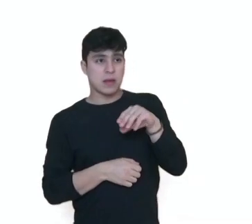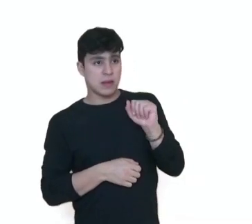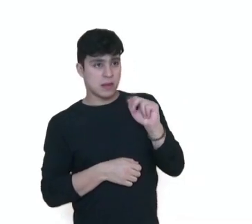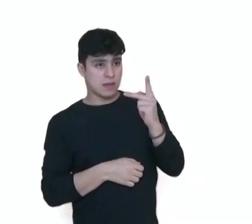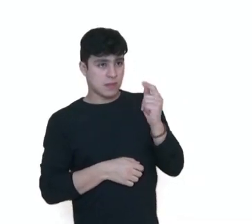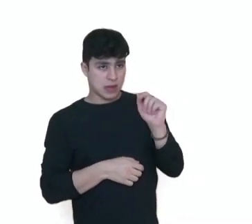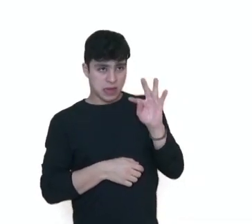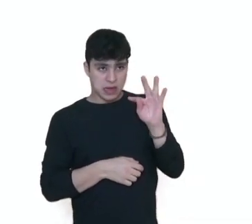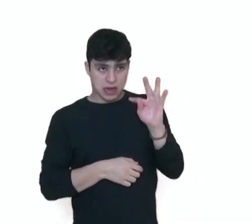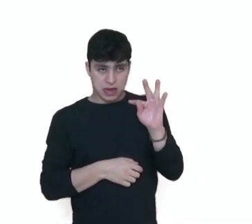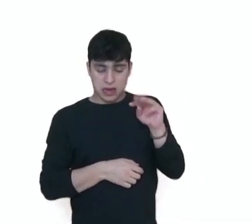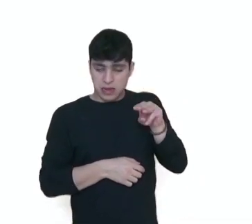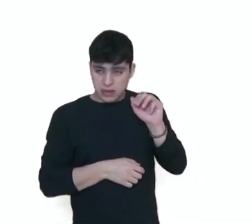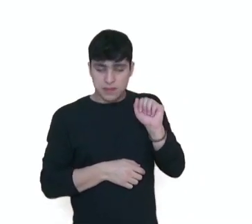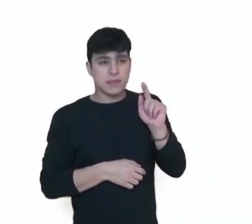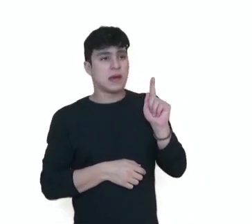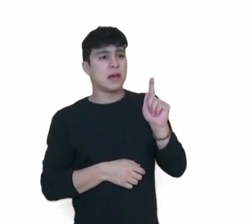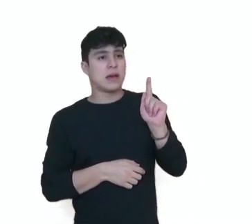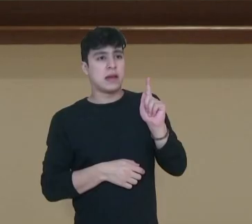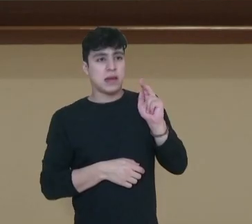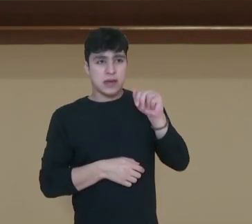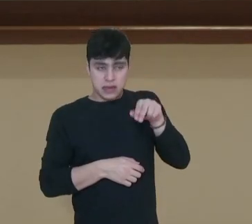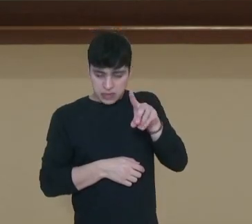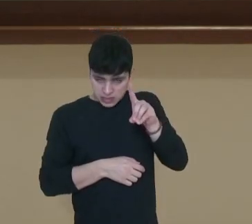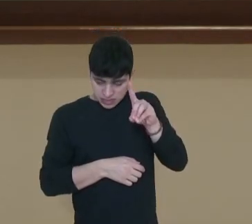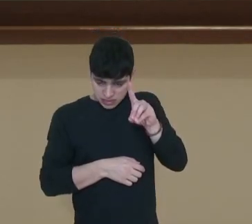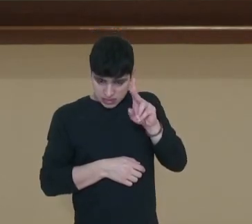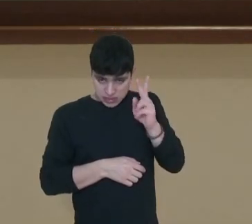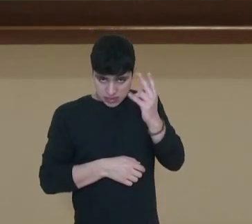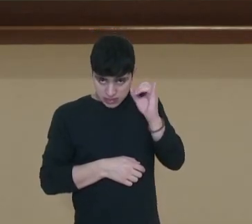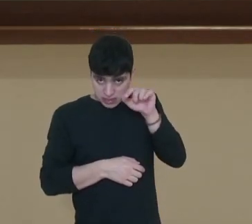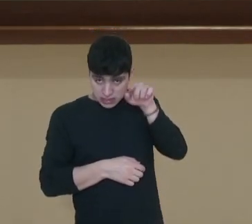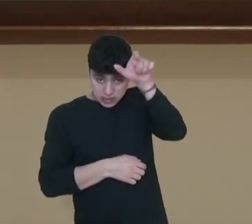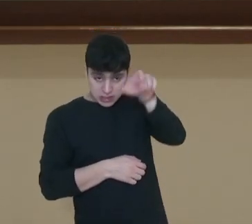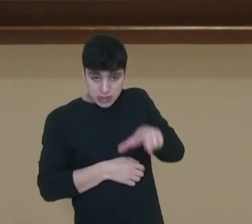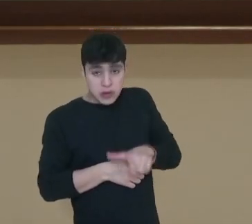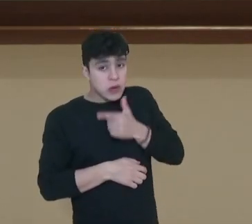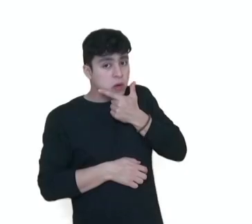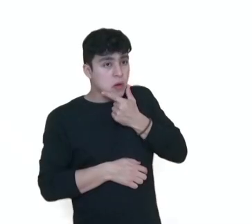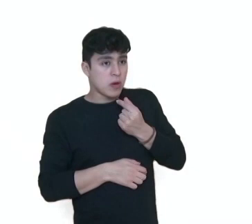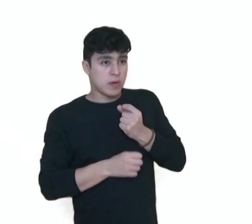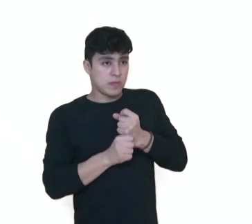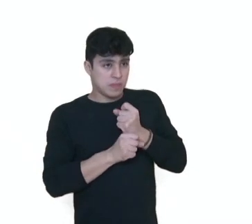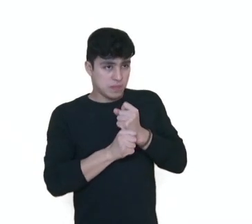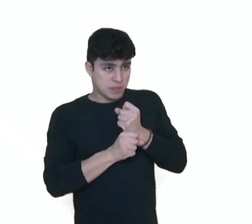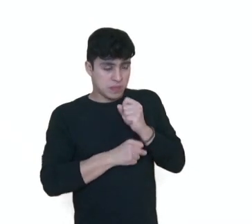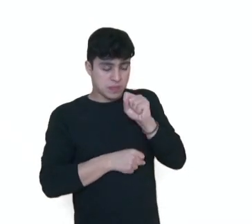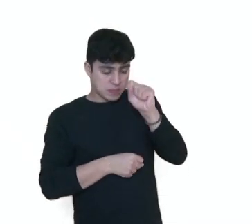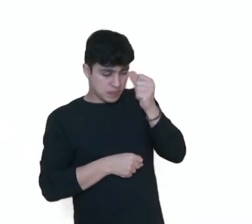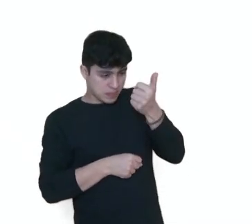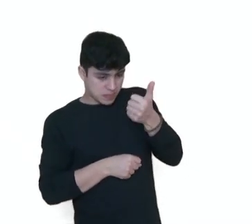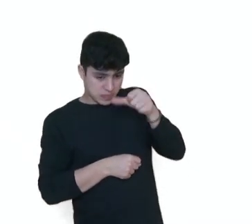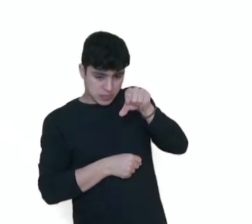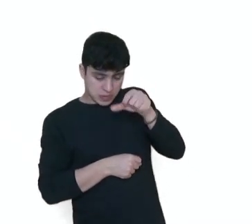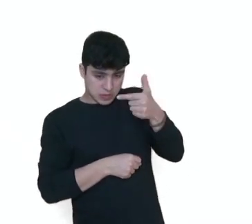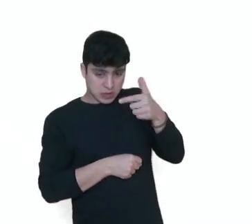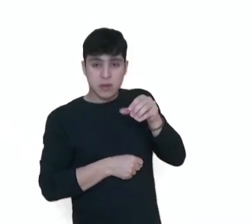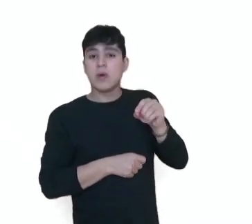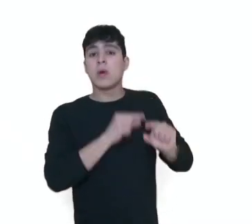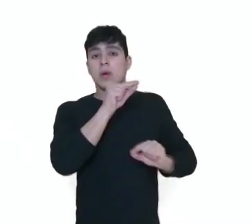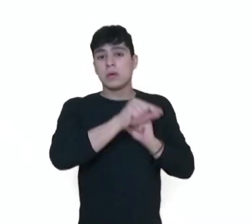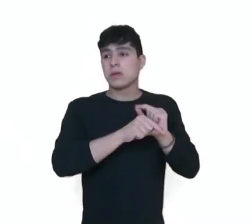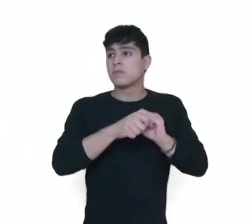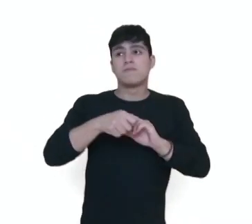Mahatma Gandhi, em 1920, ele vai promover uma grande campanha de desobediência civil aos